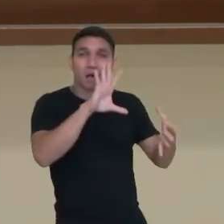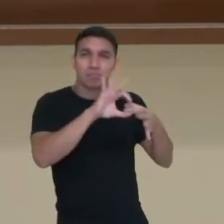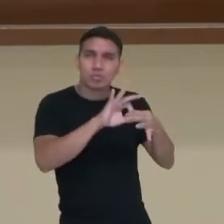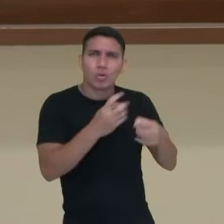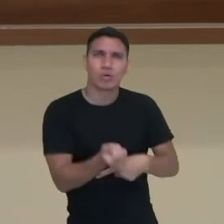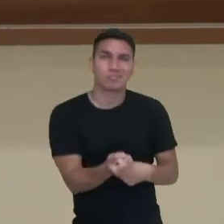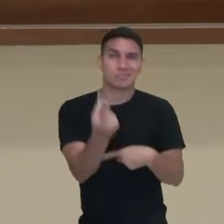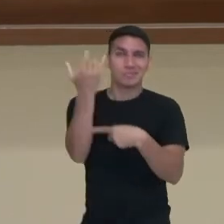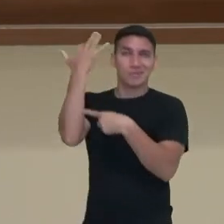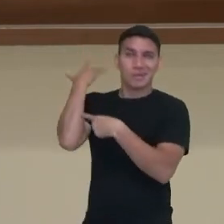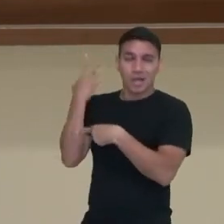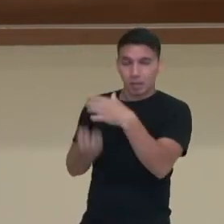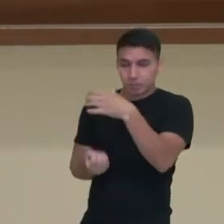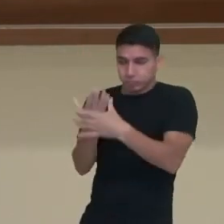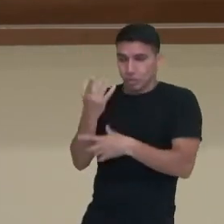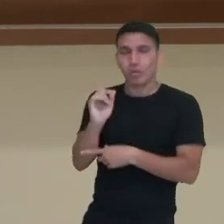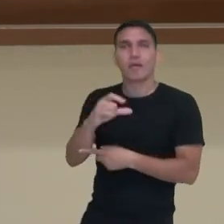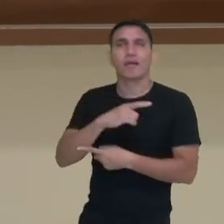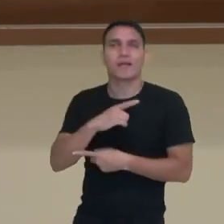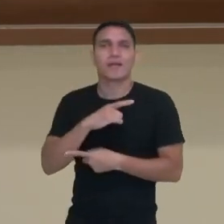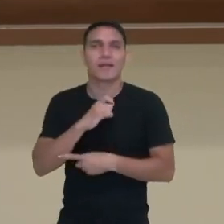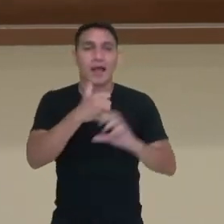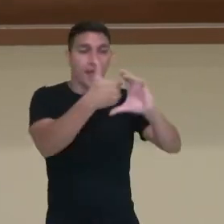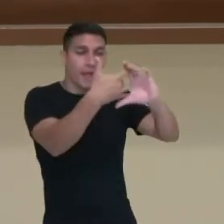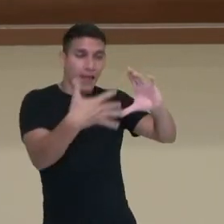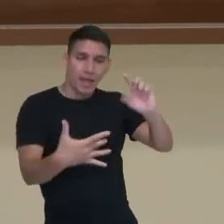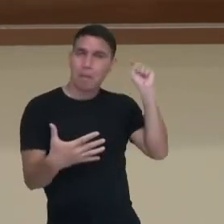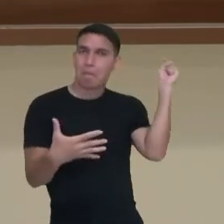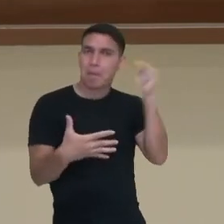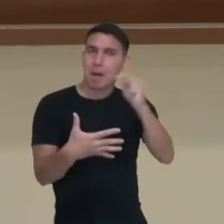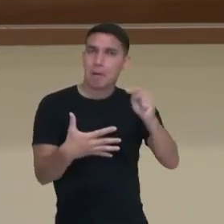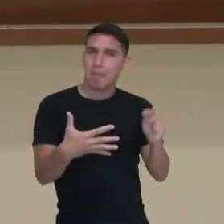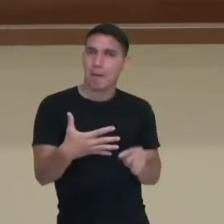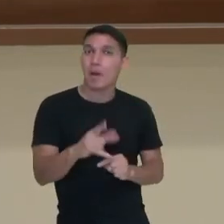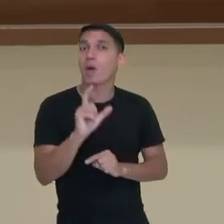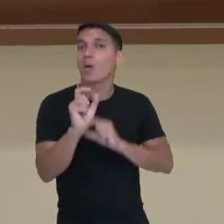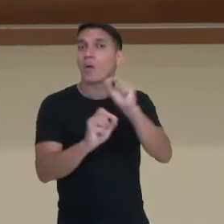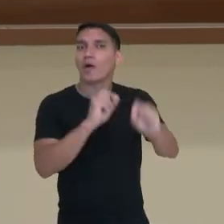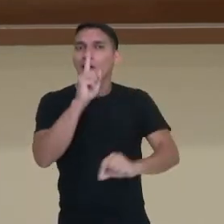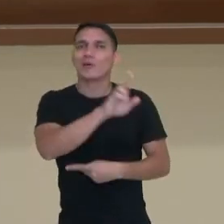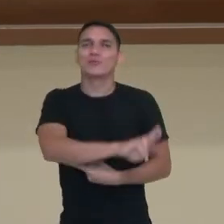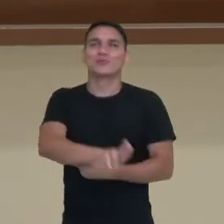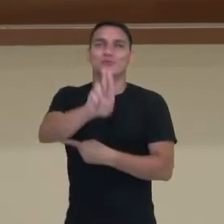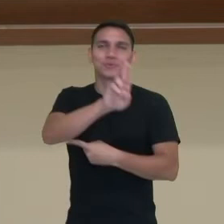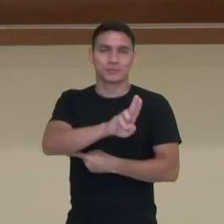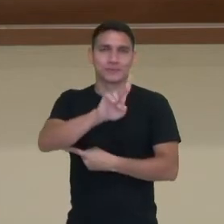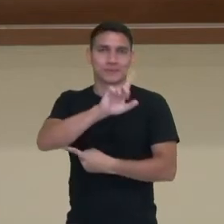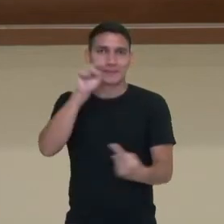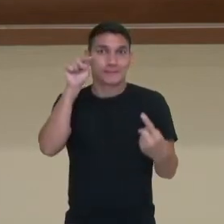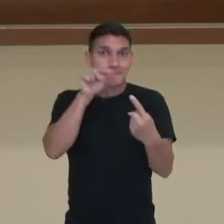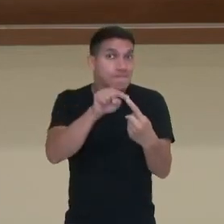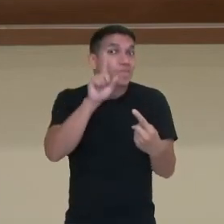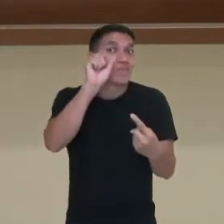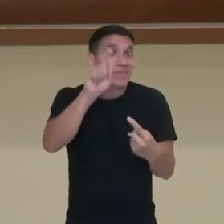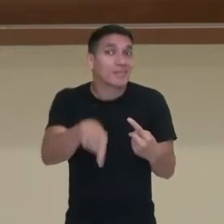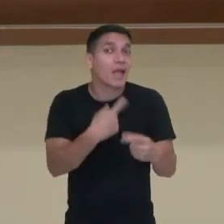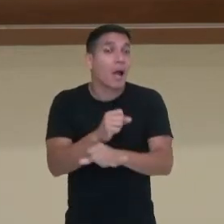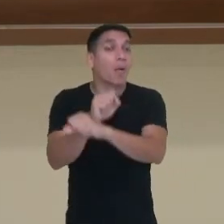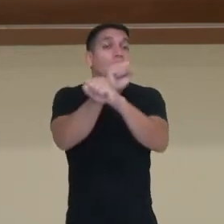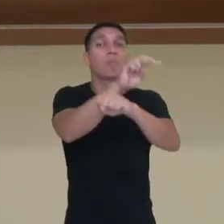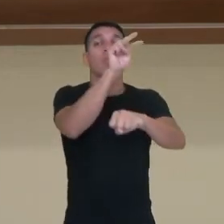sua origem tiveram essa característica de ser utilizadas para a